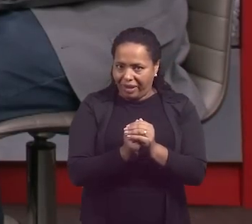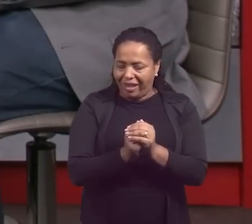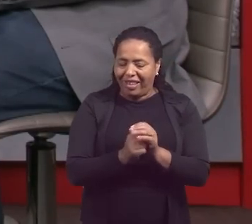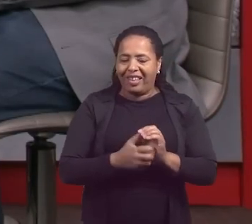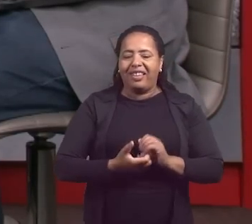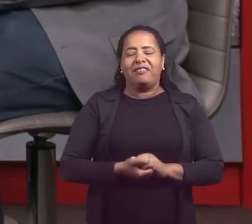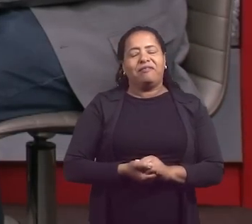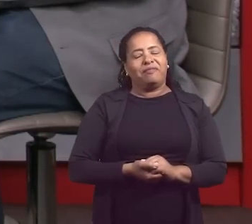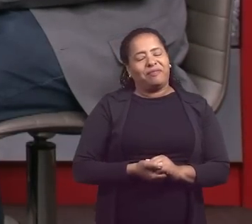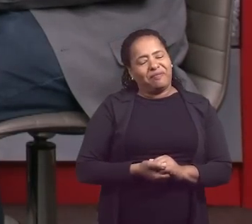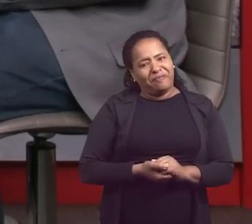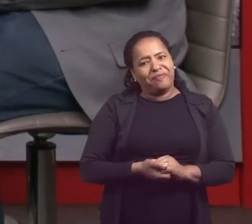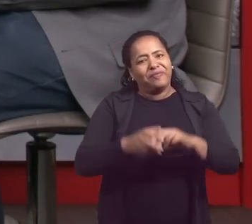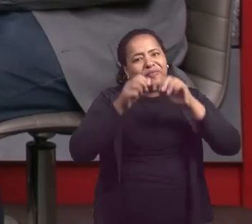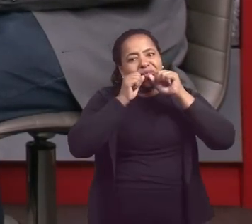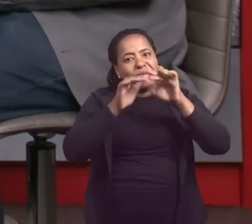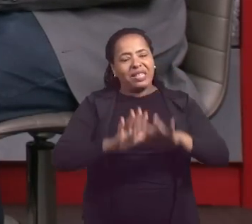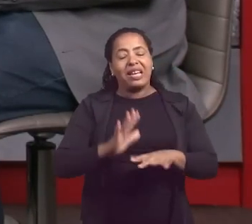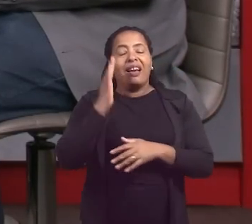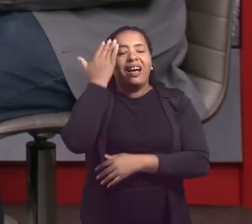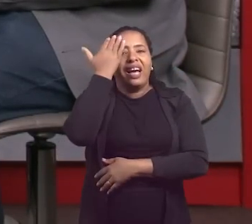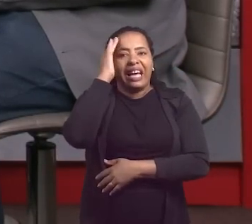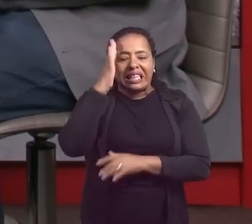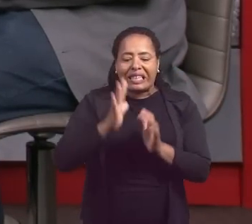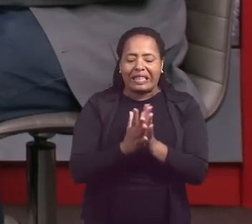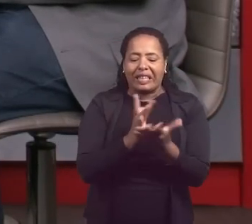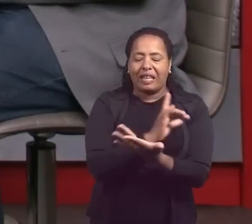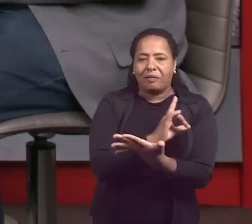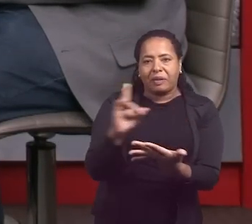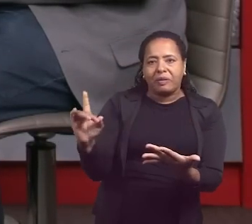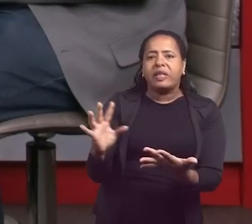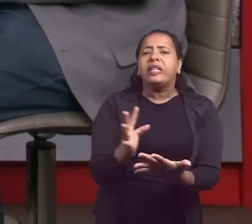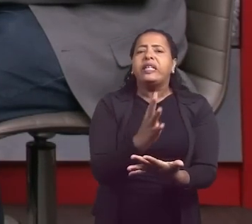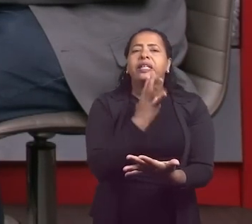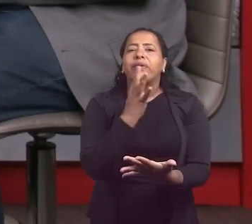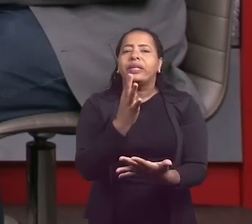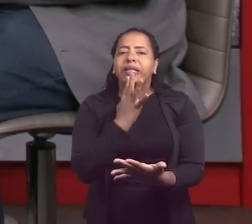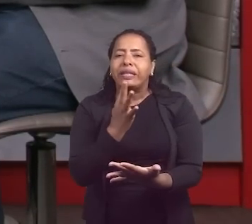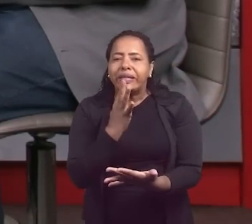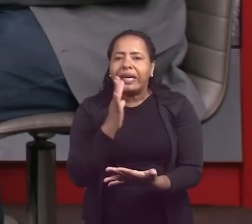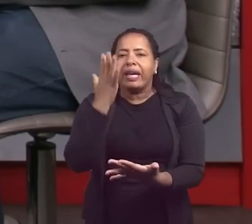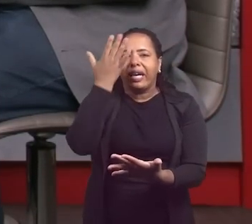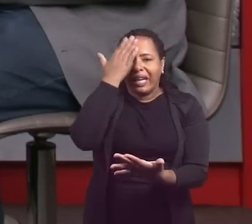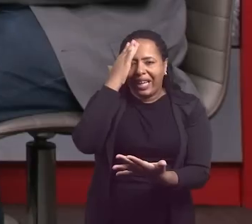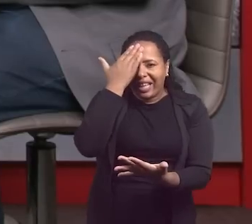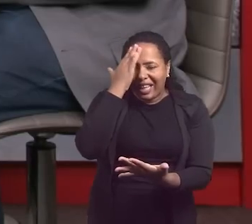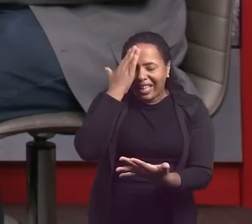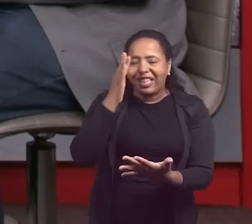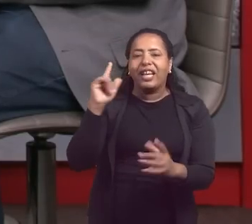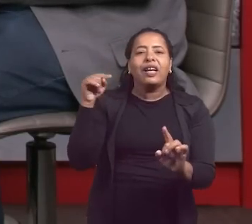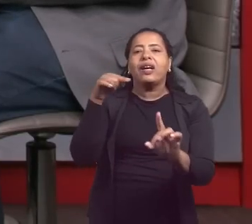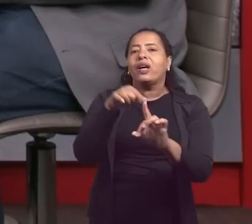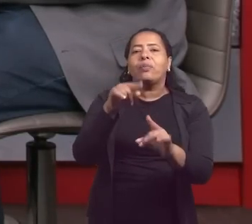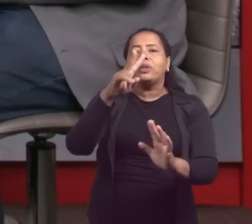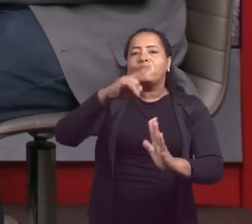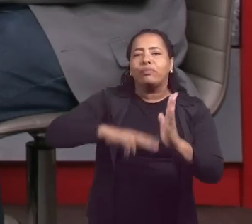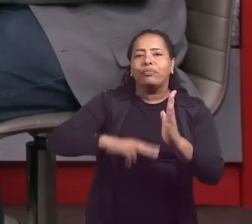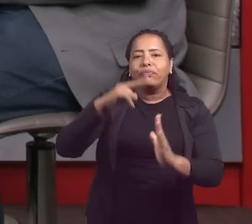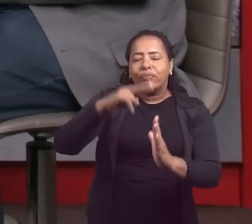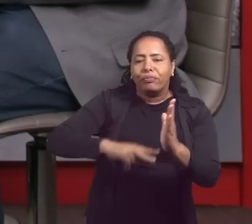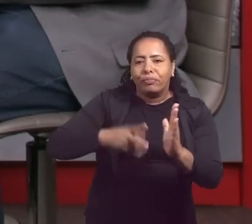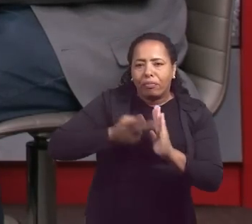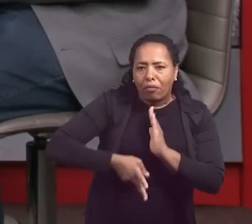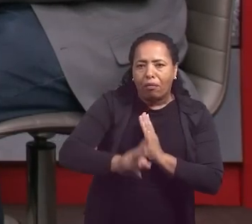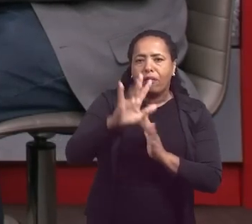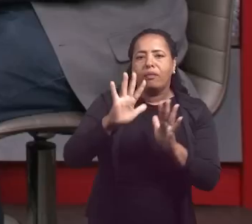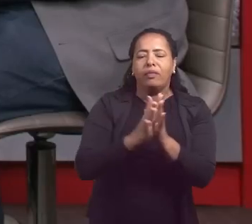né? Que bênção, né? Entendermos a palavra de Deus, conhecermos e entendermos, esse é o objetivo da nossa leitura diária da